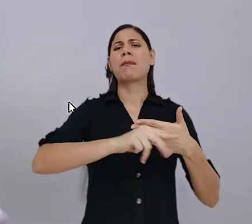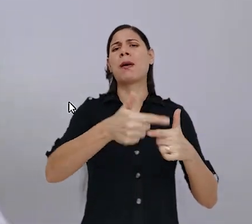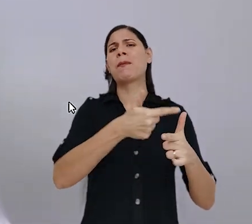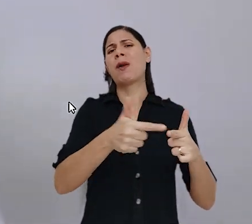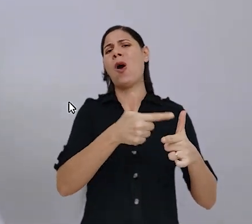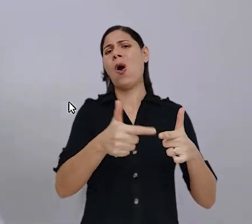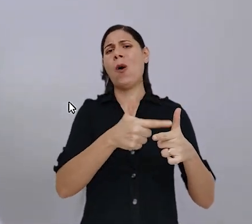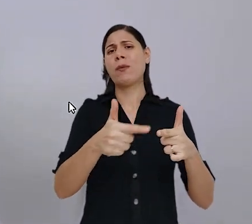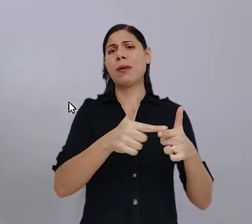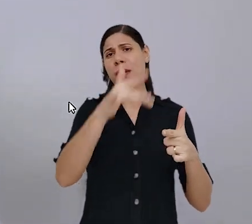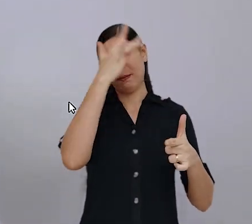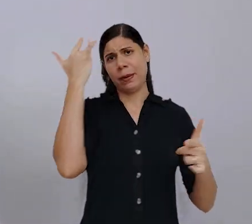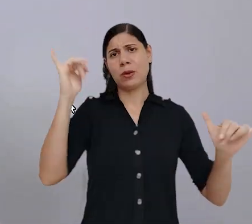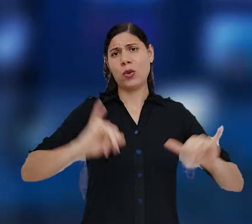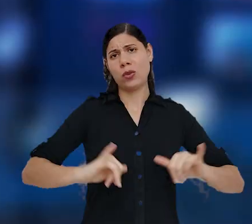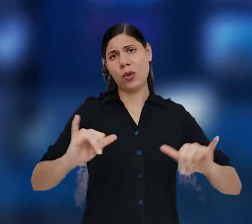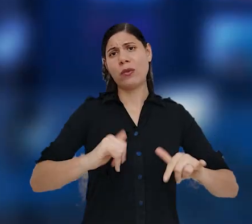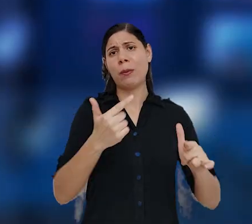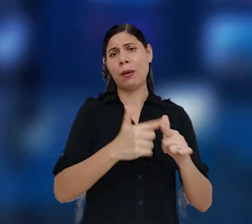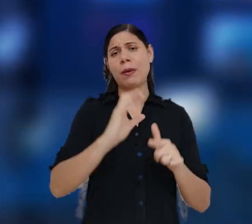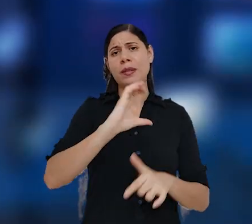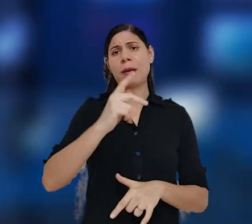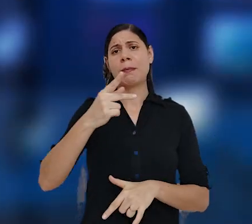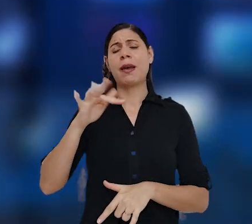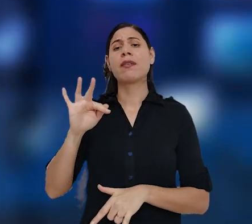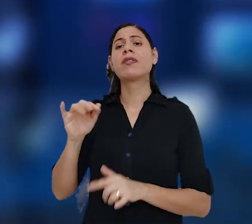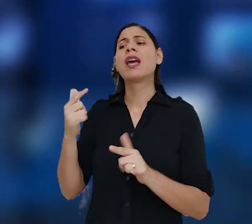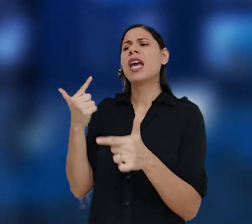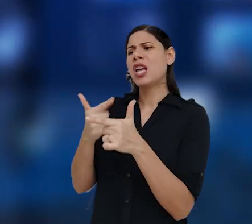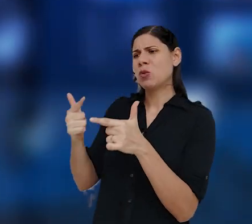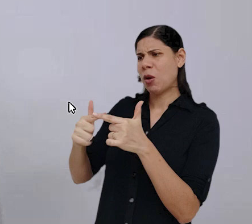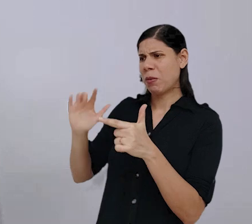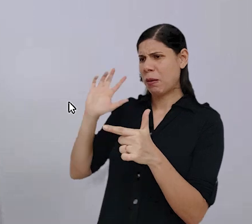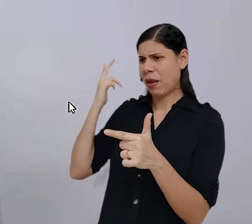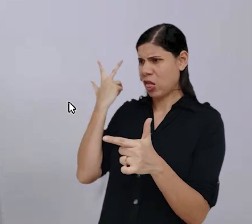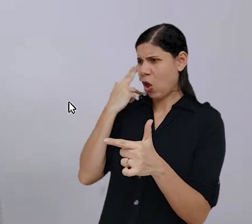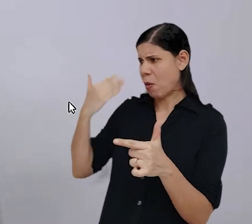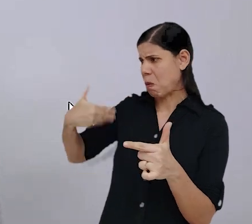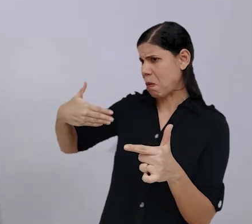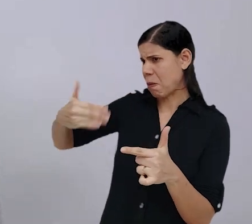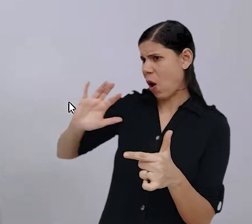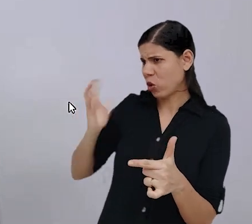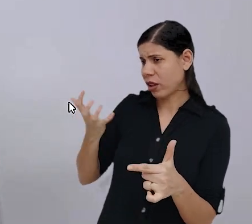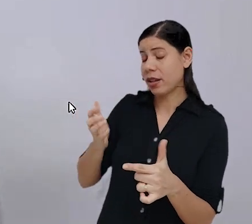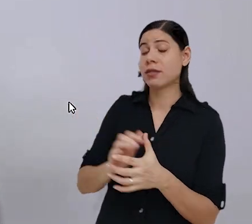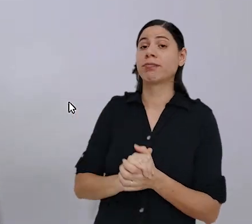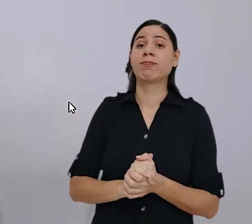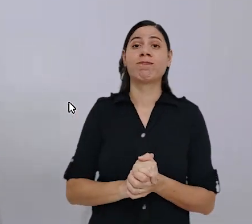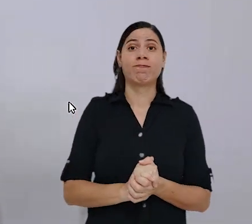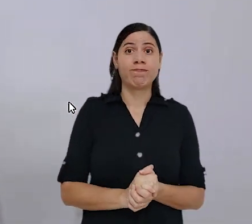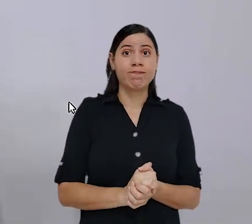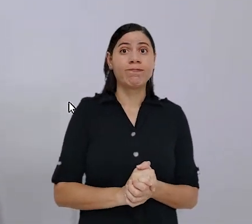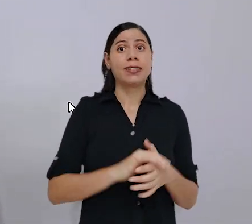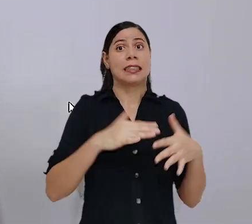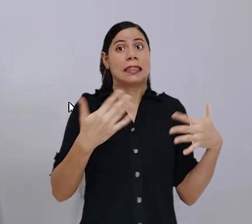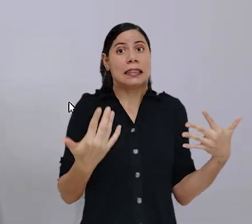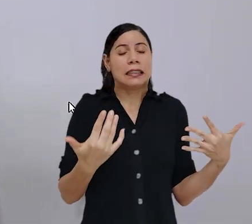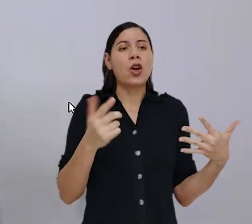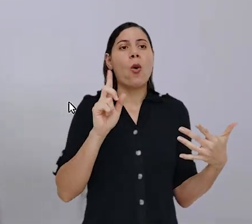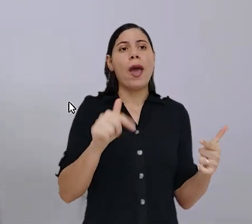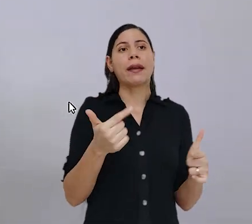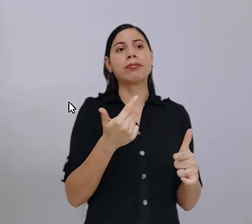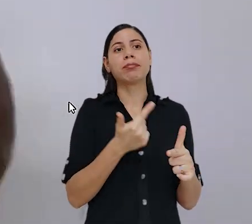grande para a pessoa que está sofrendo esse problema. E esses problemas são frequentes? São causas que possuem um